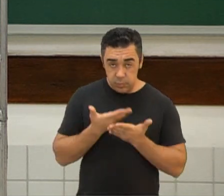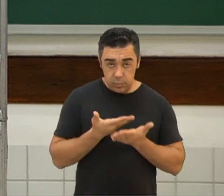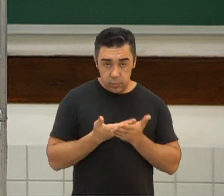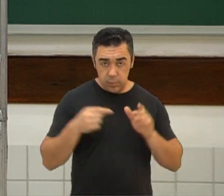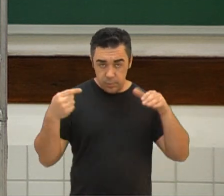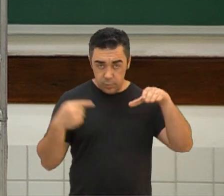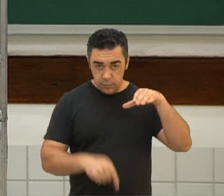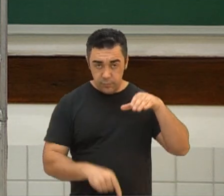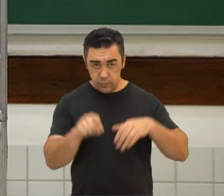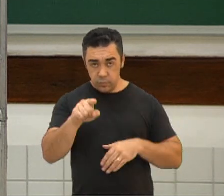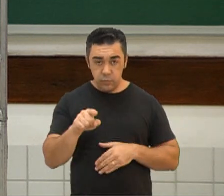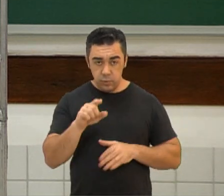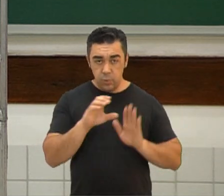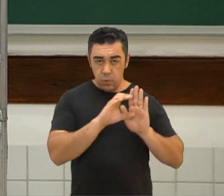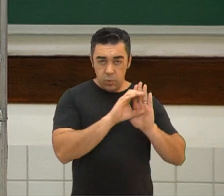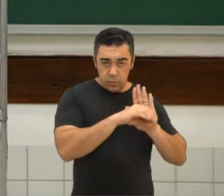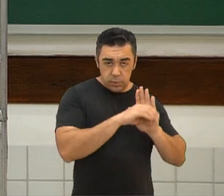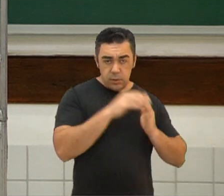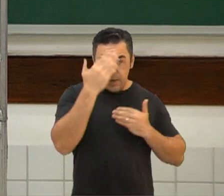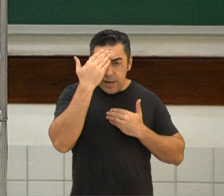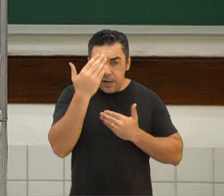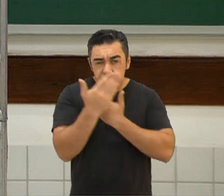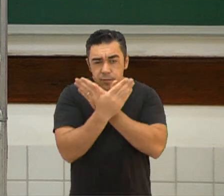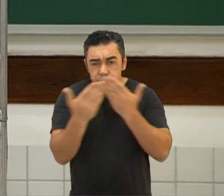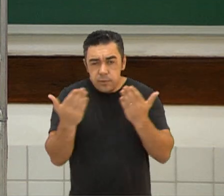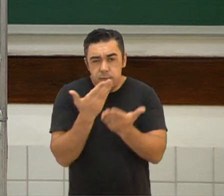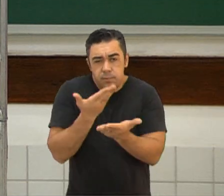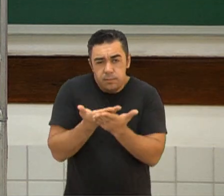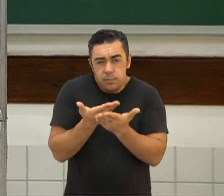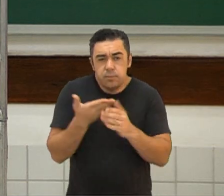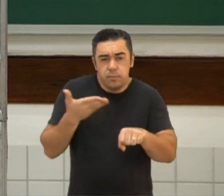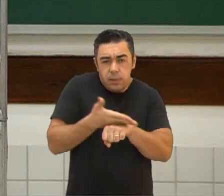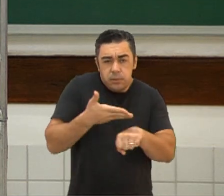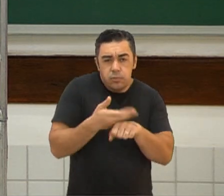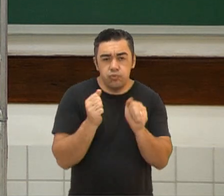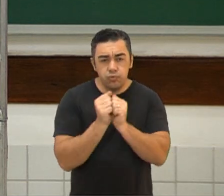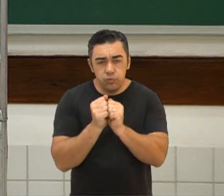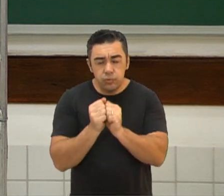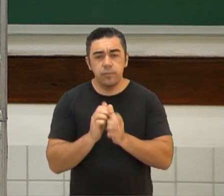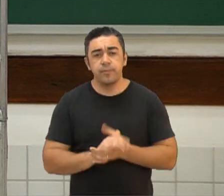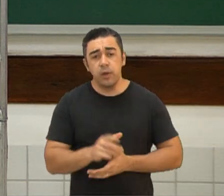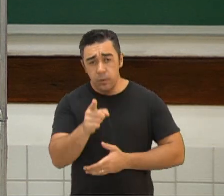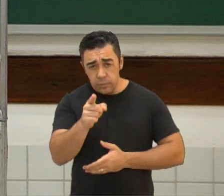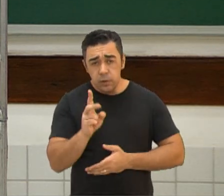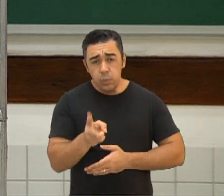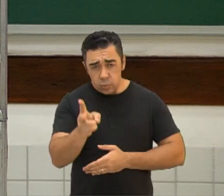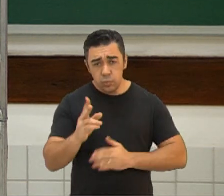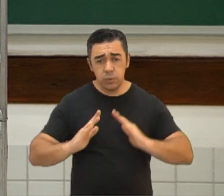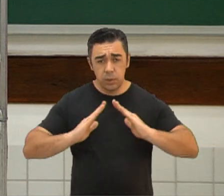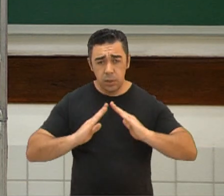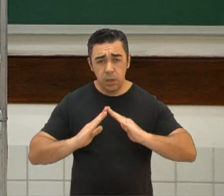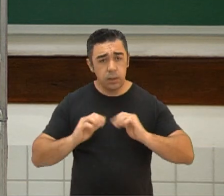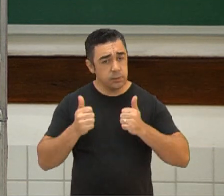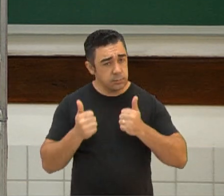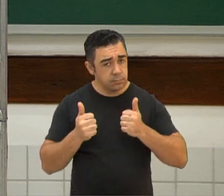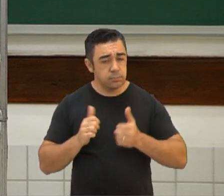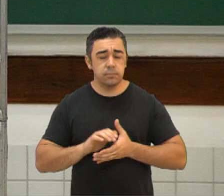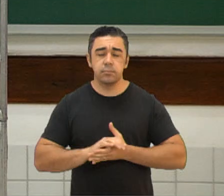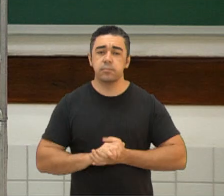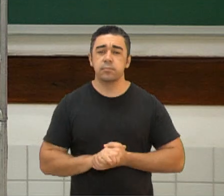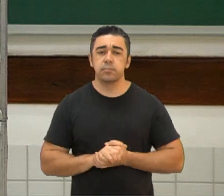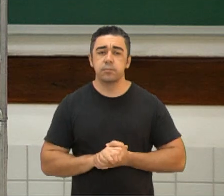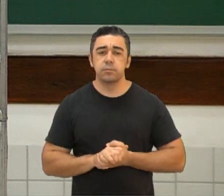aprofundamentos, né, nos conceitos. Agradeço imensamente a participação de todos vocês e continuem em suas residências se puderem.